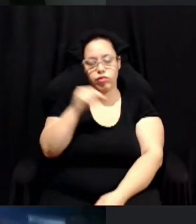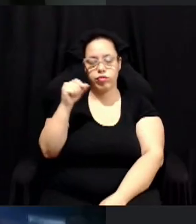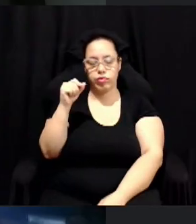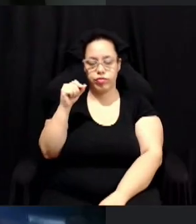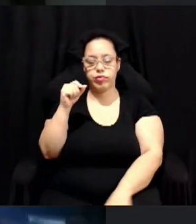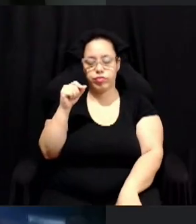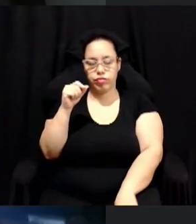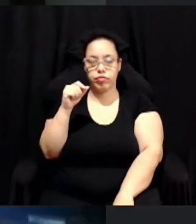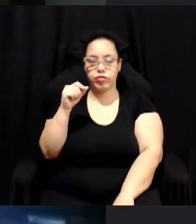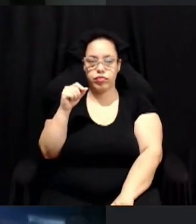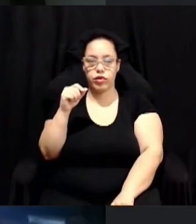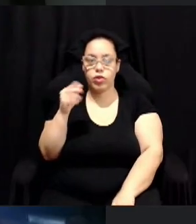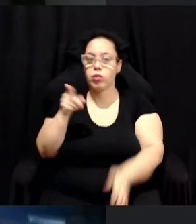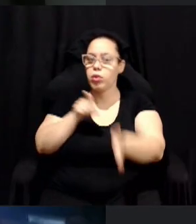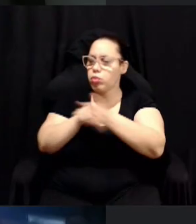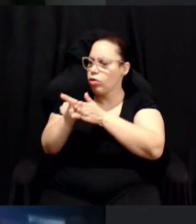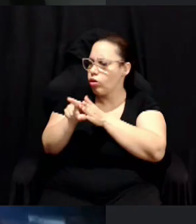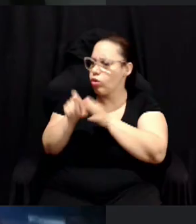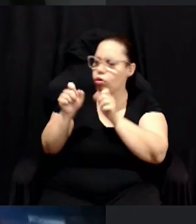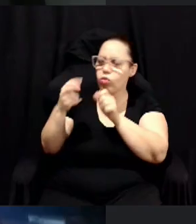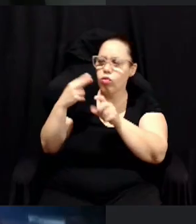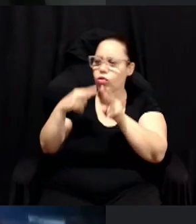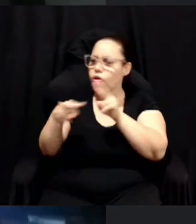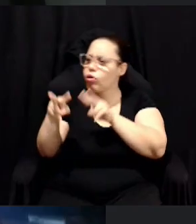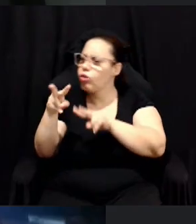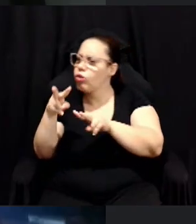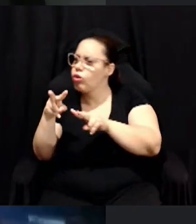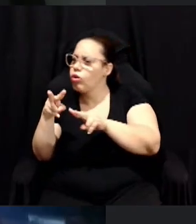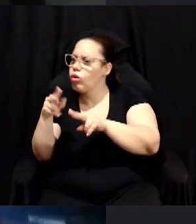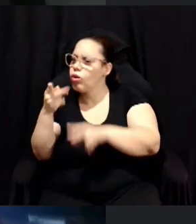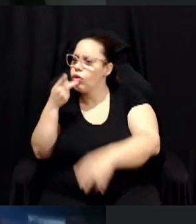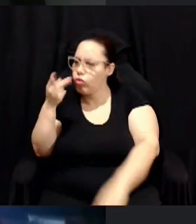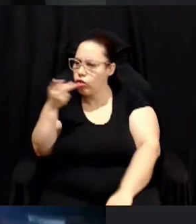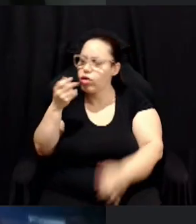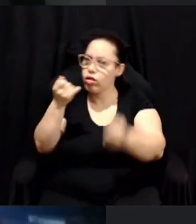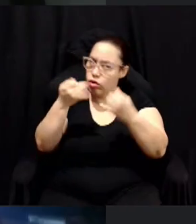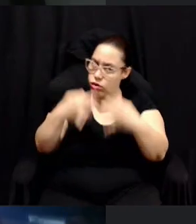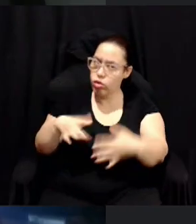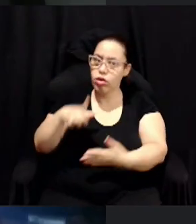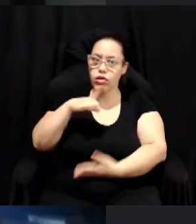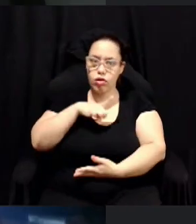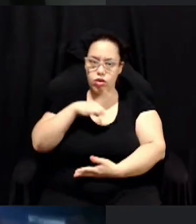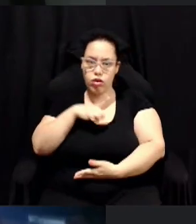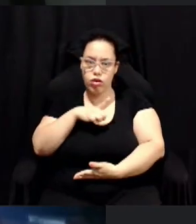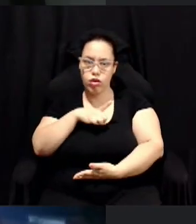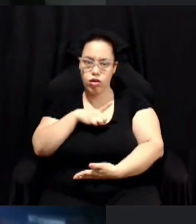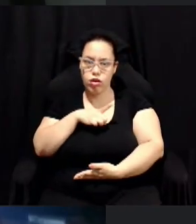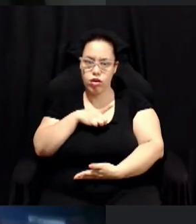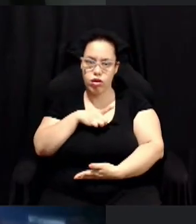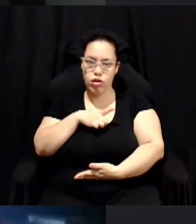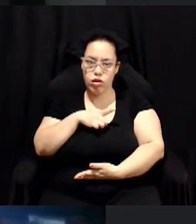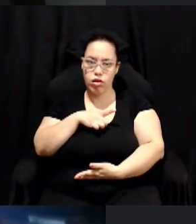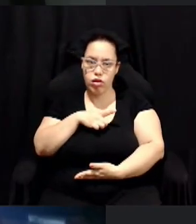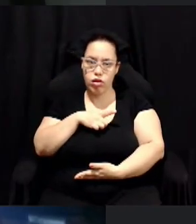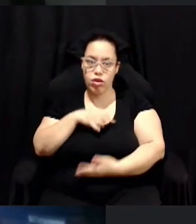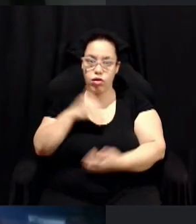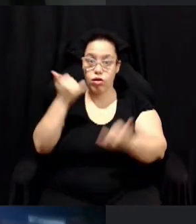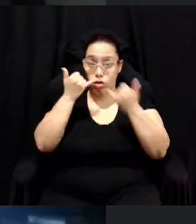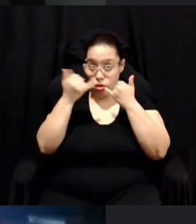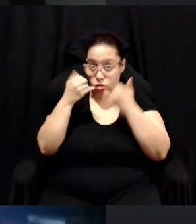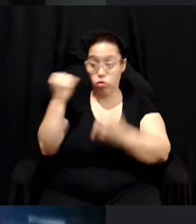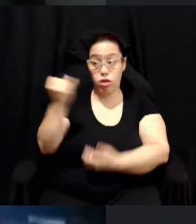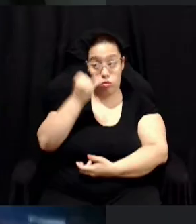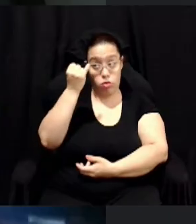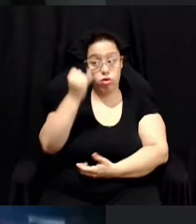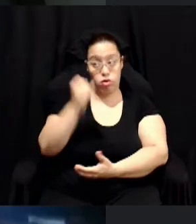me pergunta ou fica olhando, eu falo com a pessoa, explico o que eu tenho. E é mais uma pessoa que recebe informação, isso é muito importante. E aí eu sempre